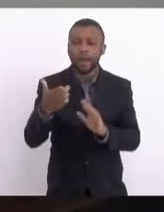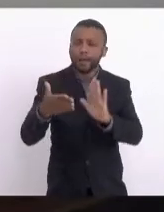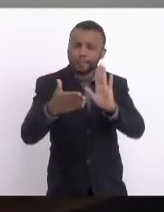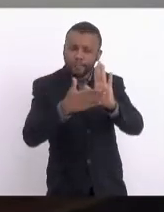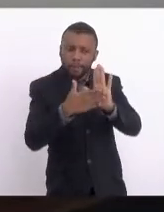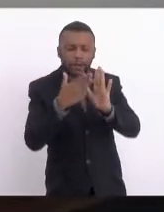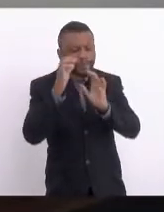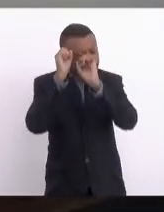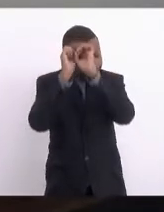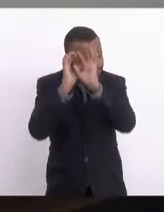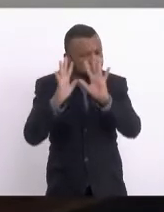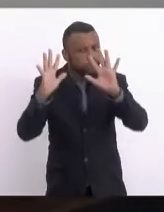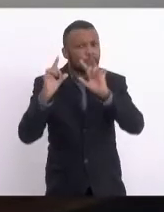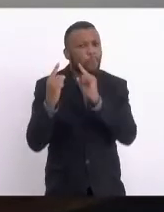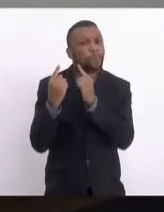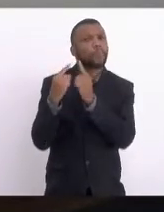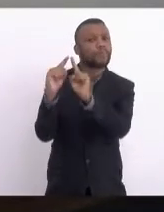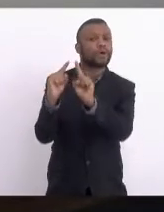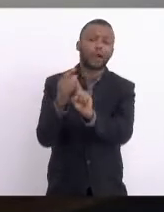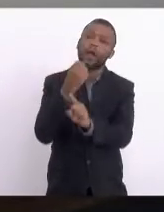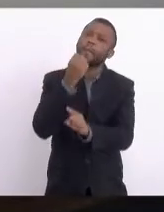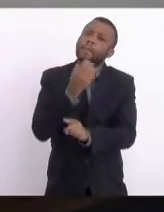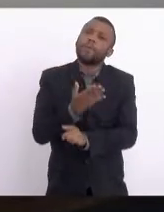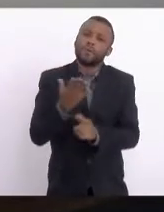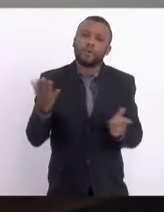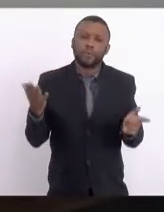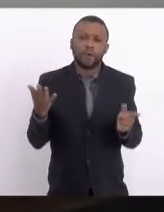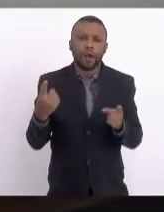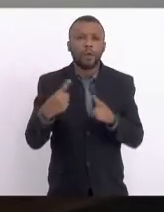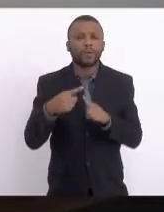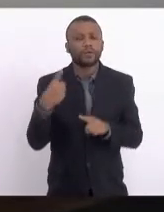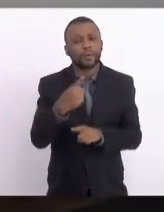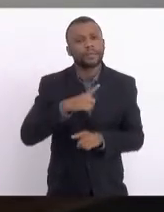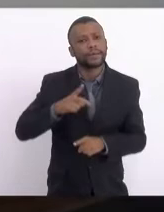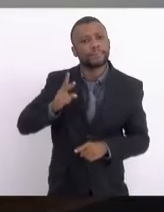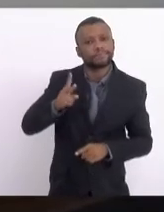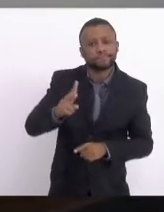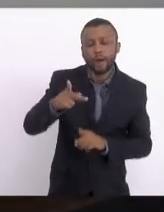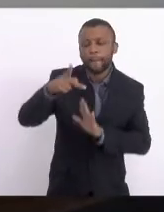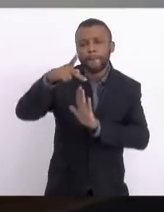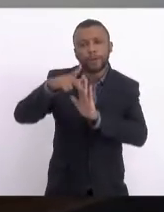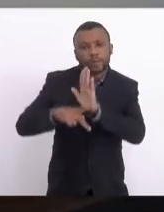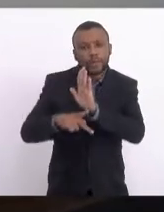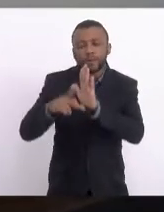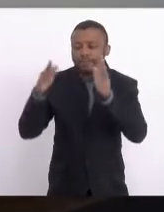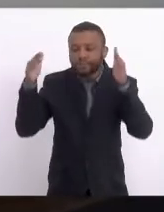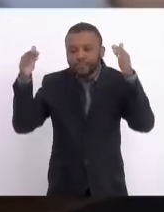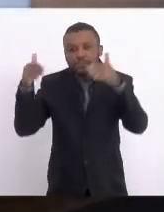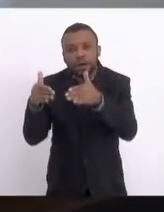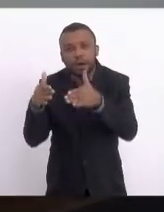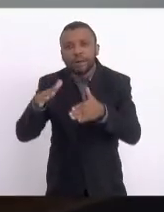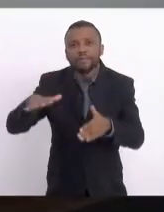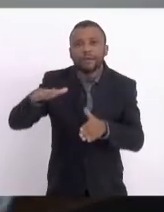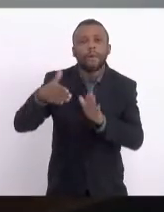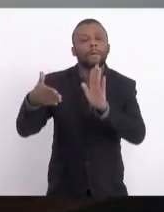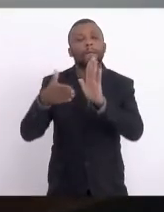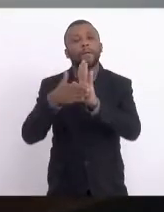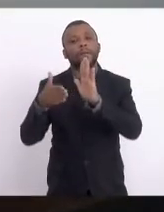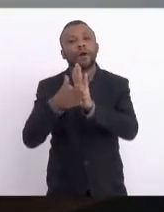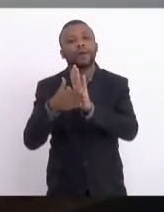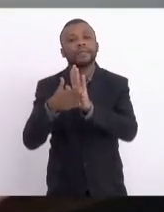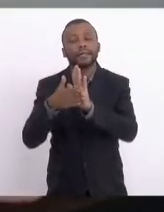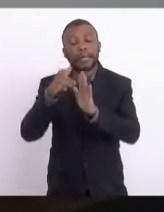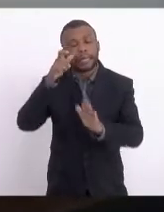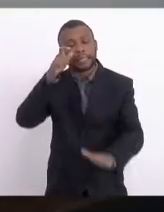provocação, porque, de fato, a gente tem constantemente na pauta projetos dessa natureza, com propostas